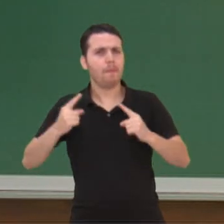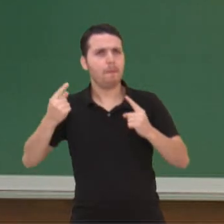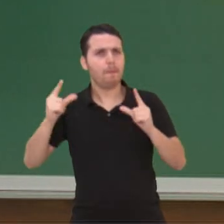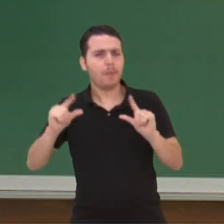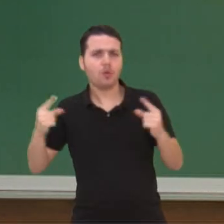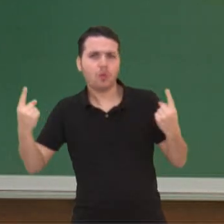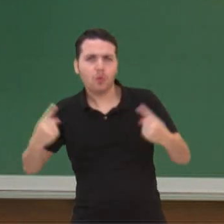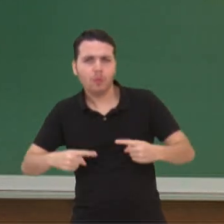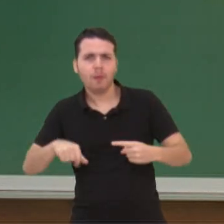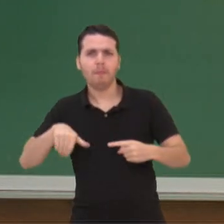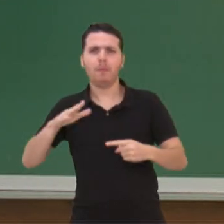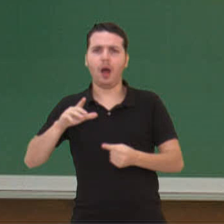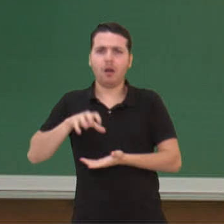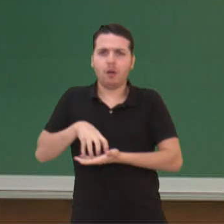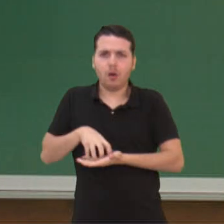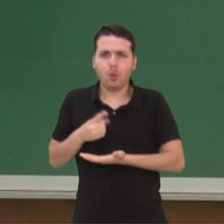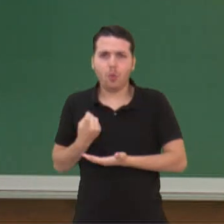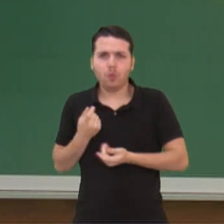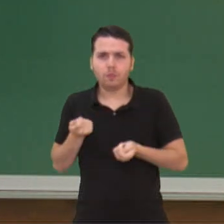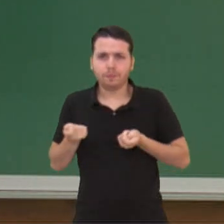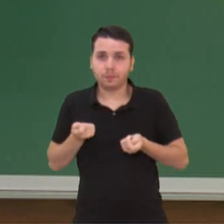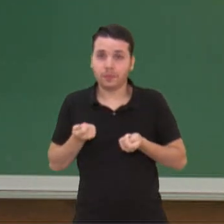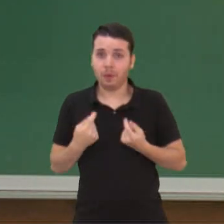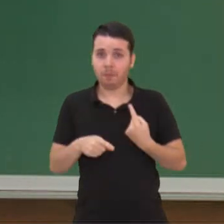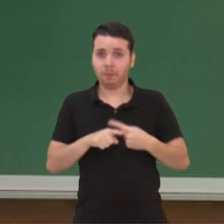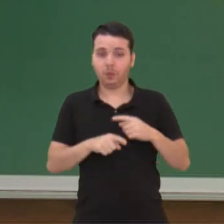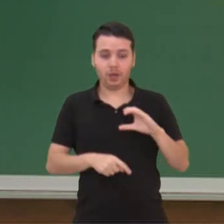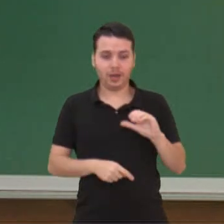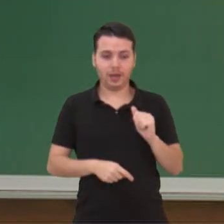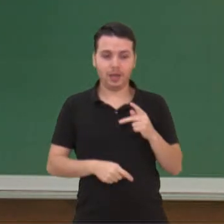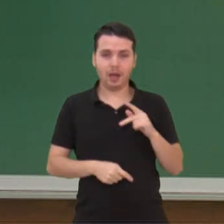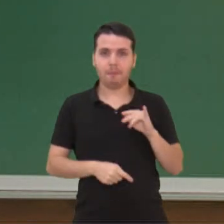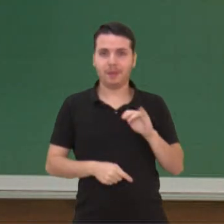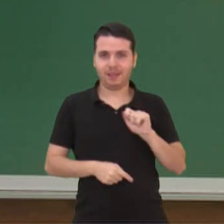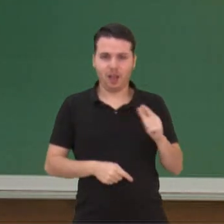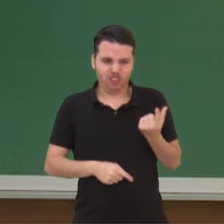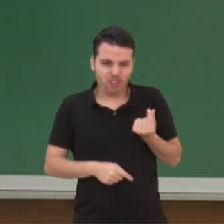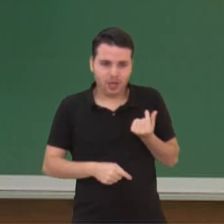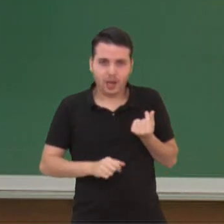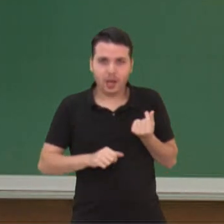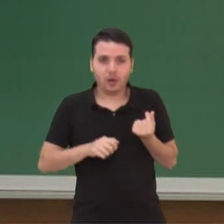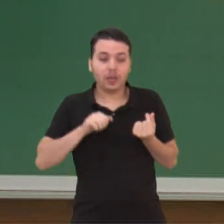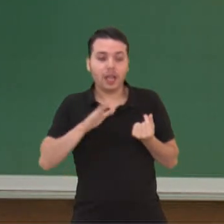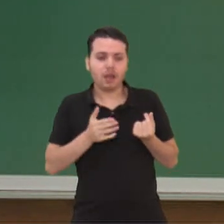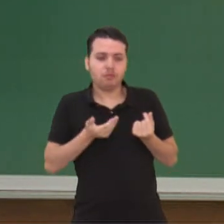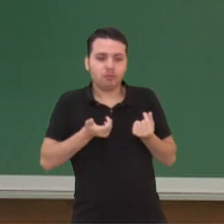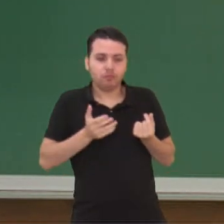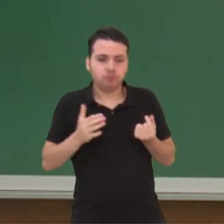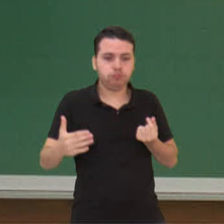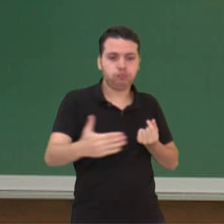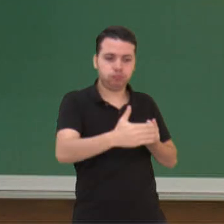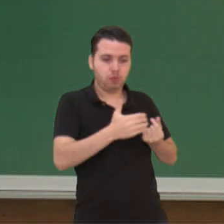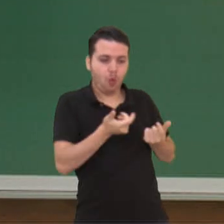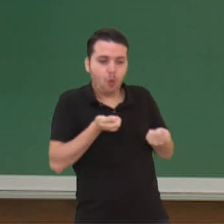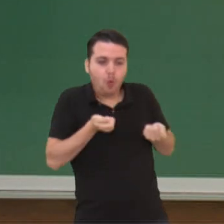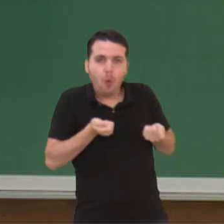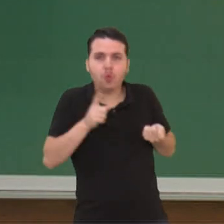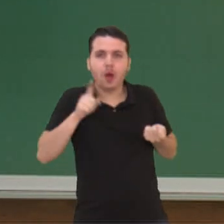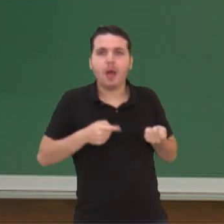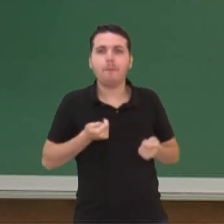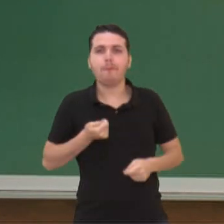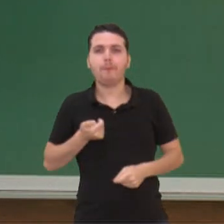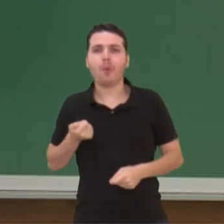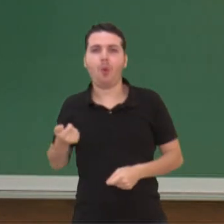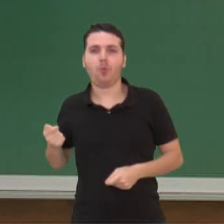nós conseguimos perceber que o capital fica na mão de poucos, né? Então, quem detém lá o capital, quem detém